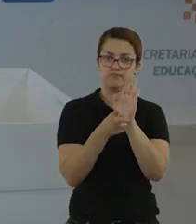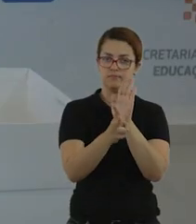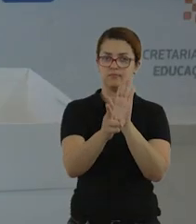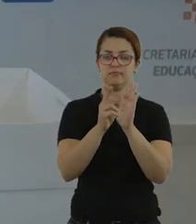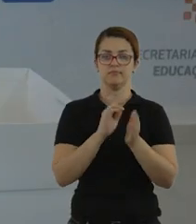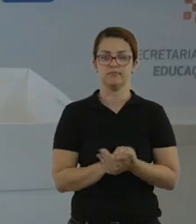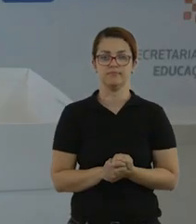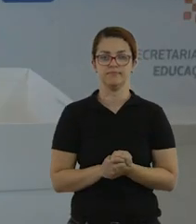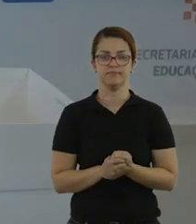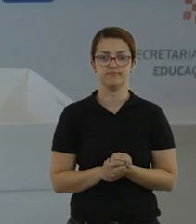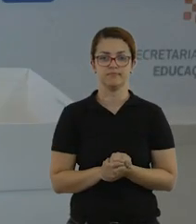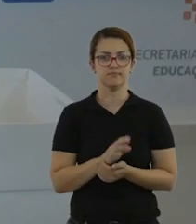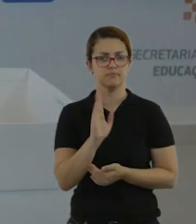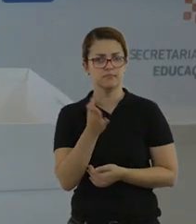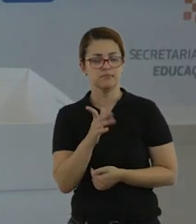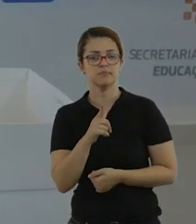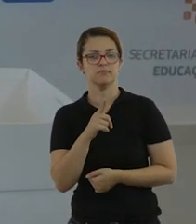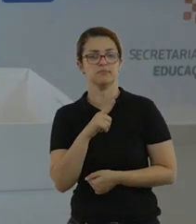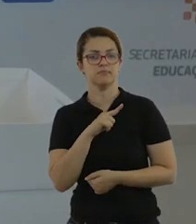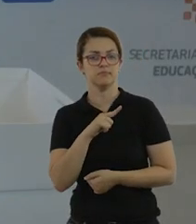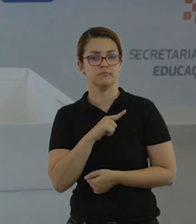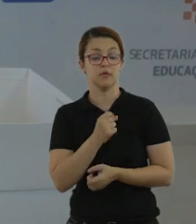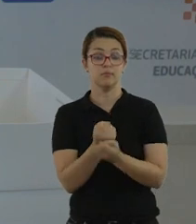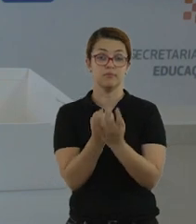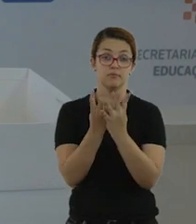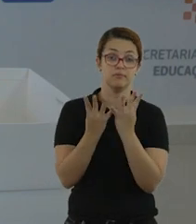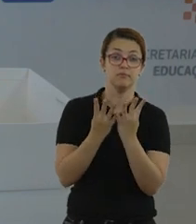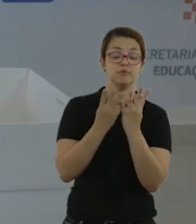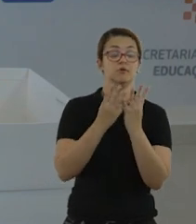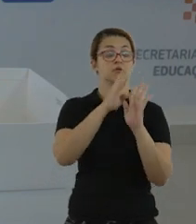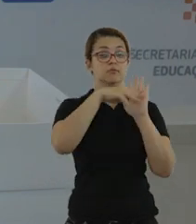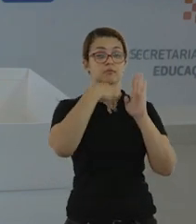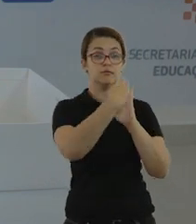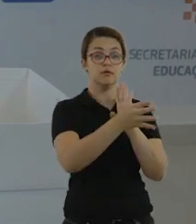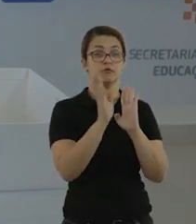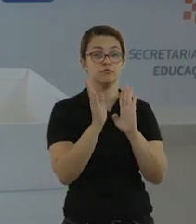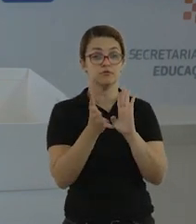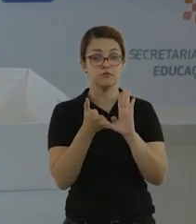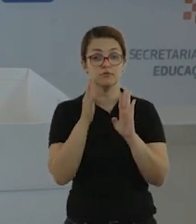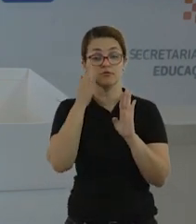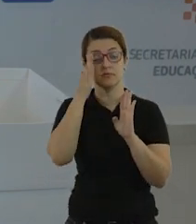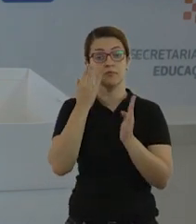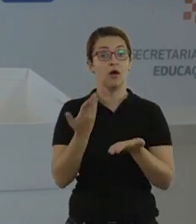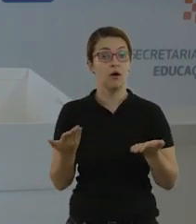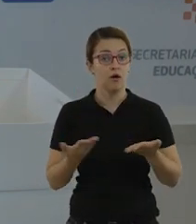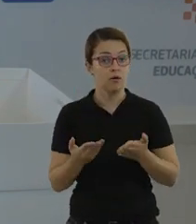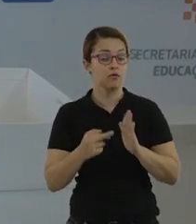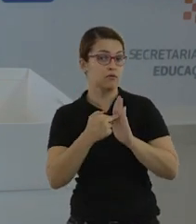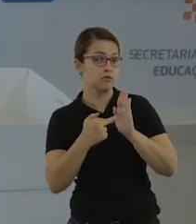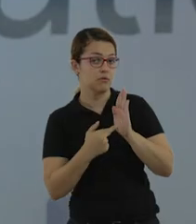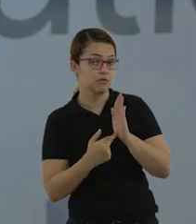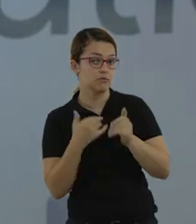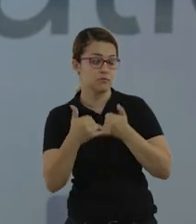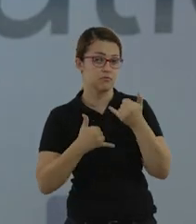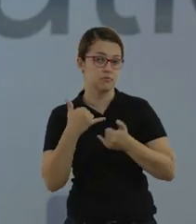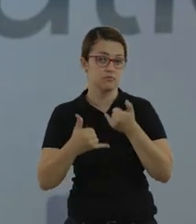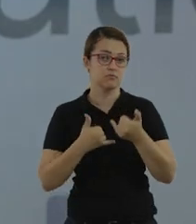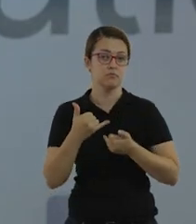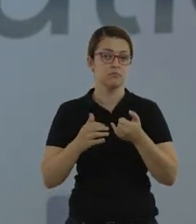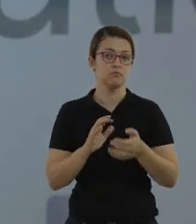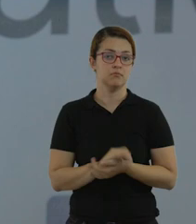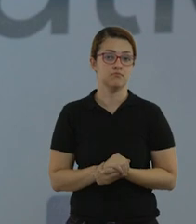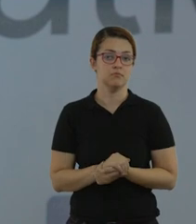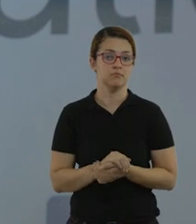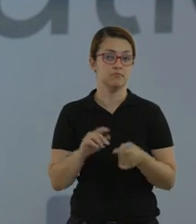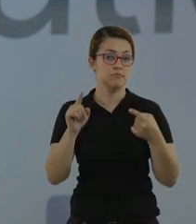bem? A gente já tem as cartas, a gente já tem a tabela. Agora a gente vai para as regras do jogo. Primeiro,